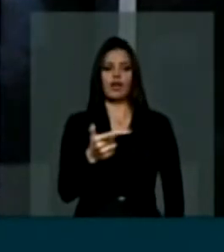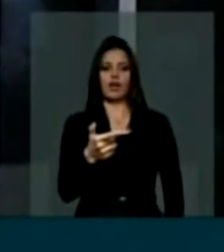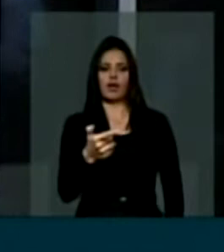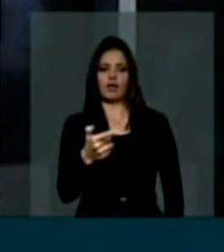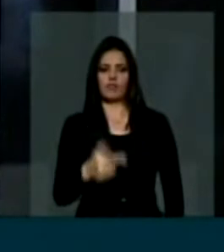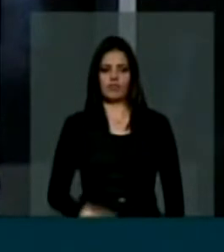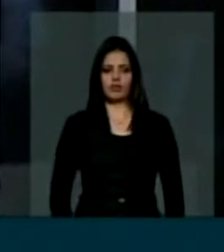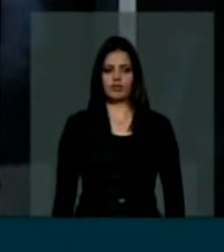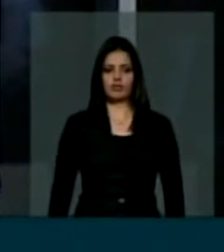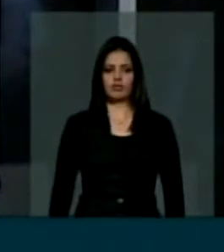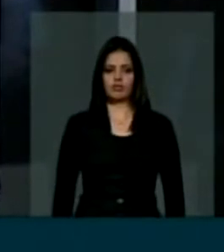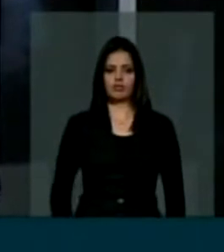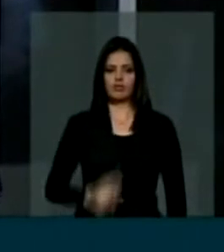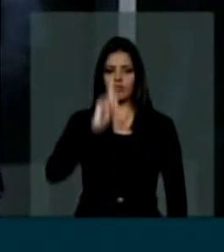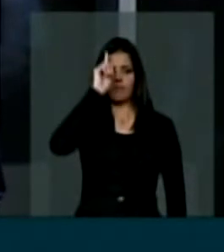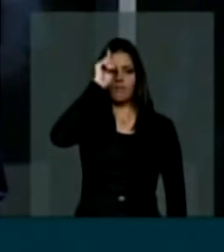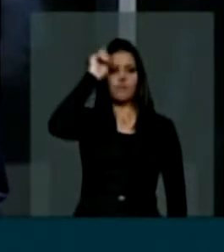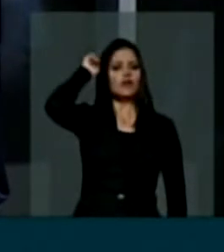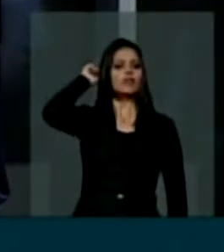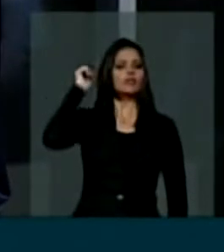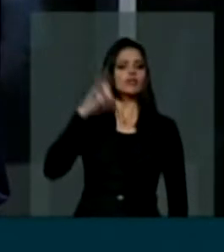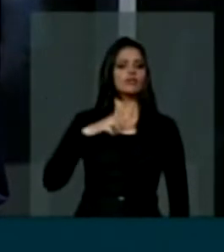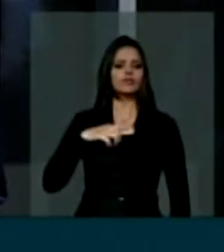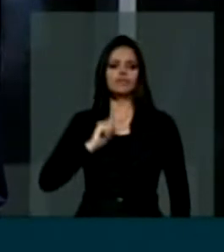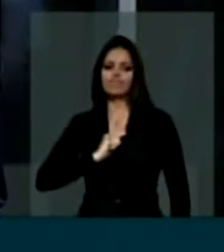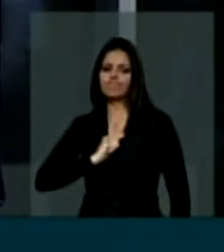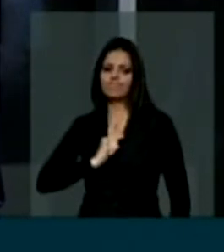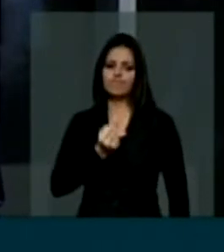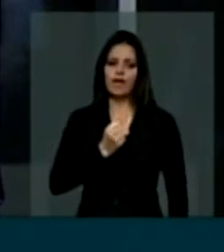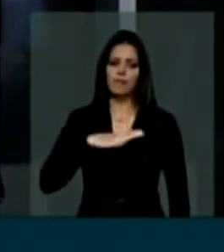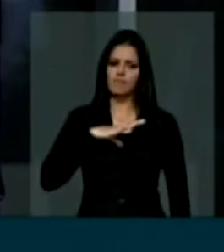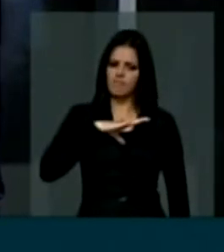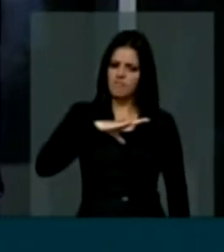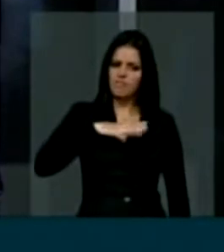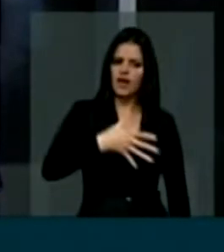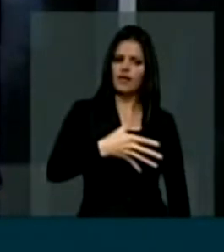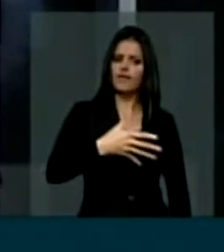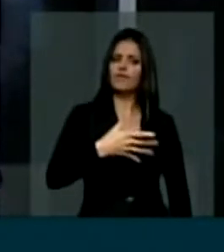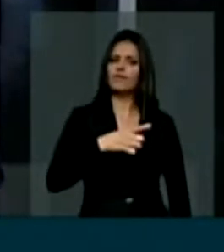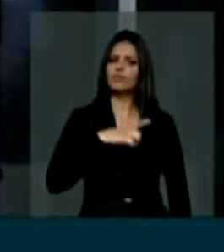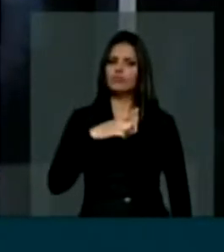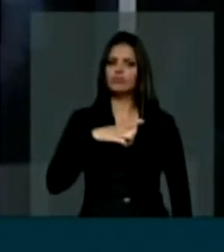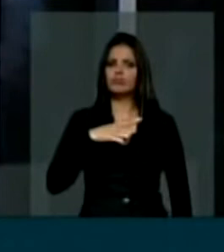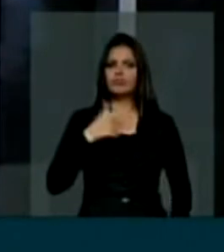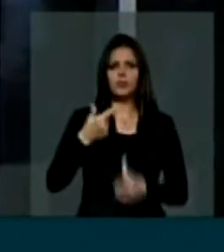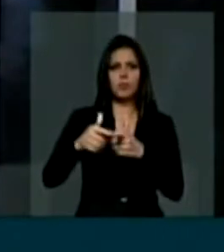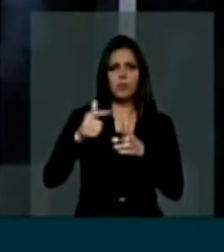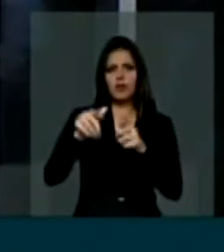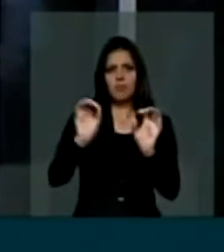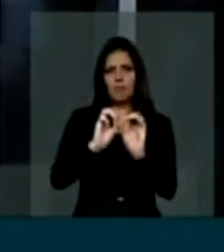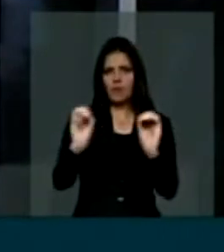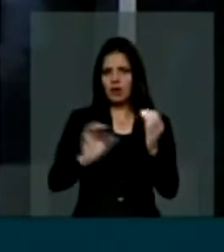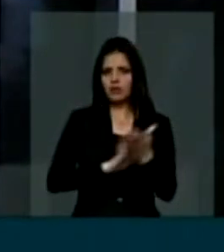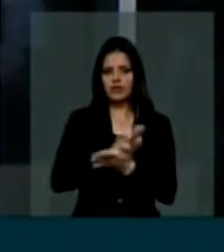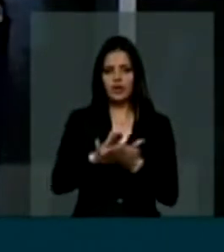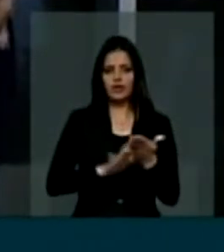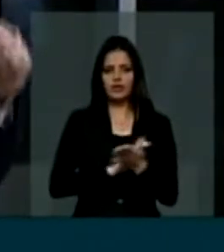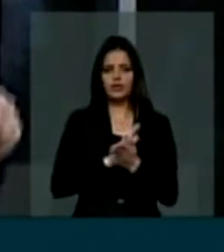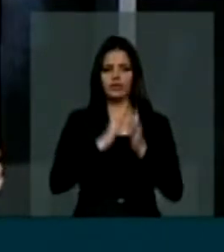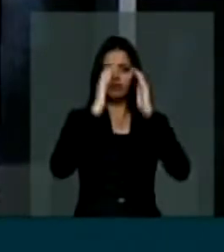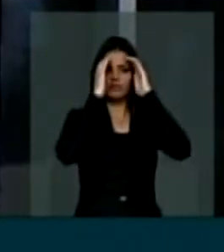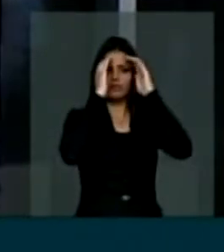expedido pelo Supremo Tribunal Federal. Bem, como o João Paulo Cunha é deputado federal, a Câmara vai